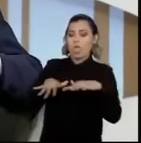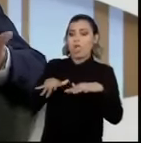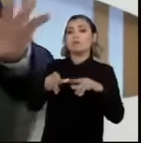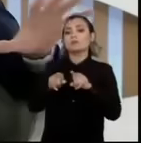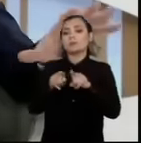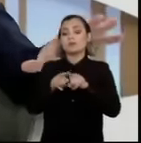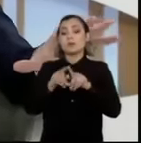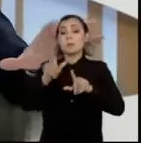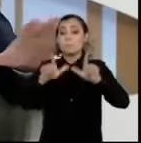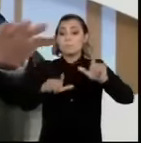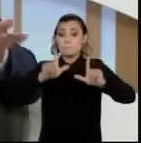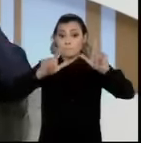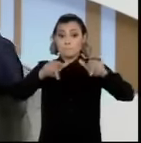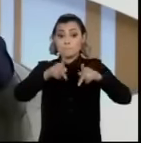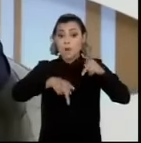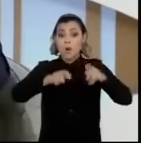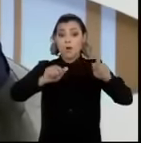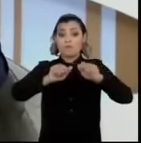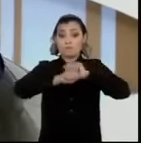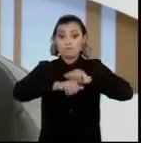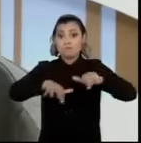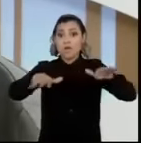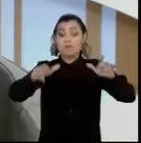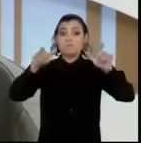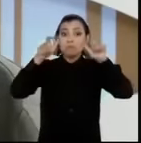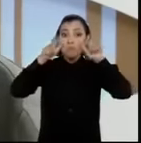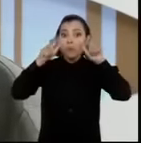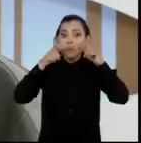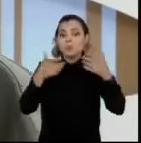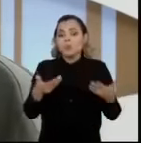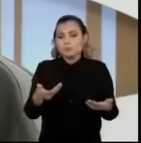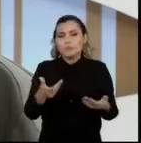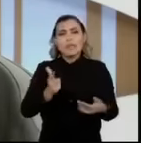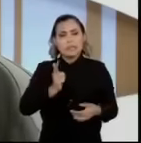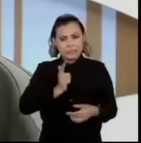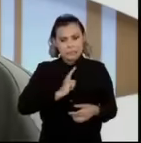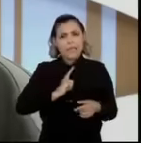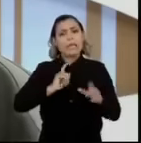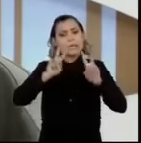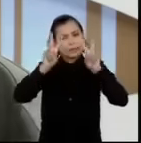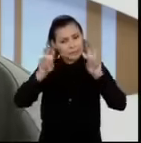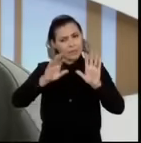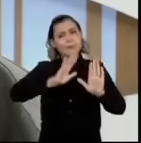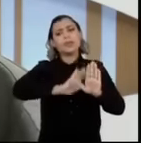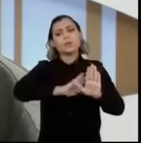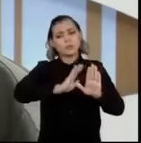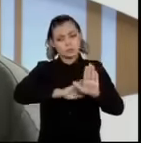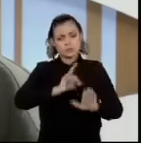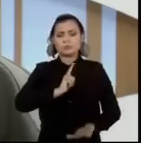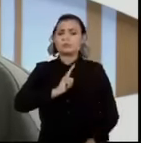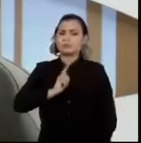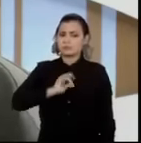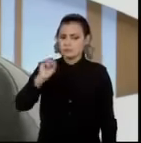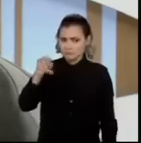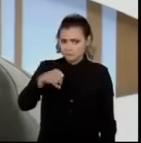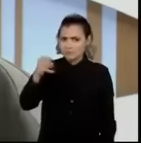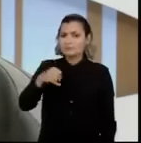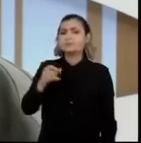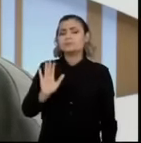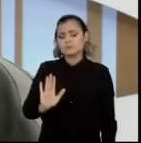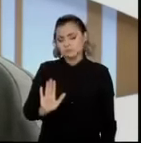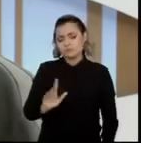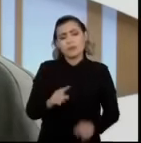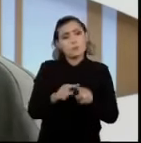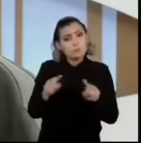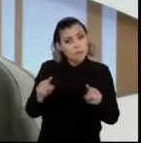da mensagem, são uma coisa. Que há questões de cunho ideológico, há para todos os lados. Isso é inerente a